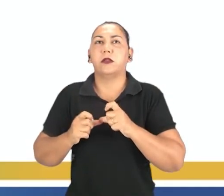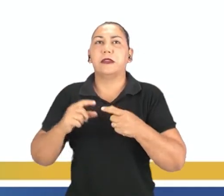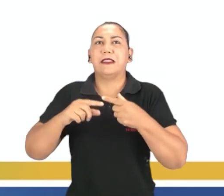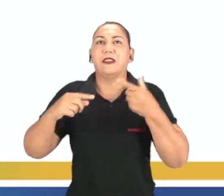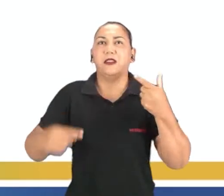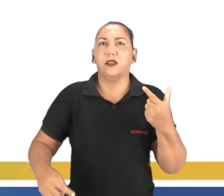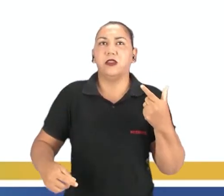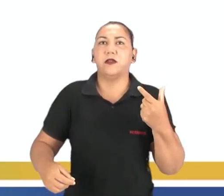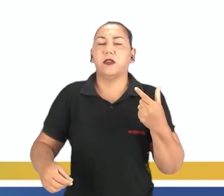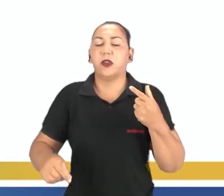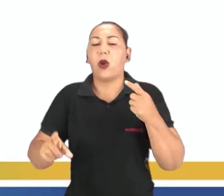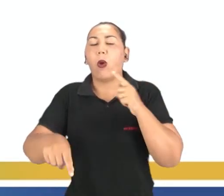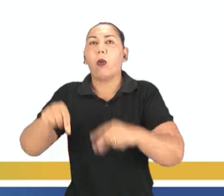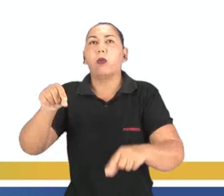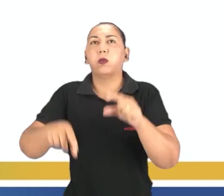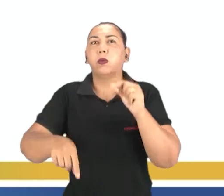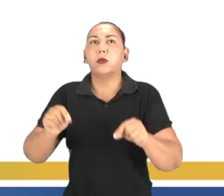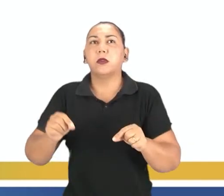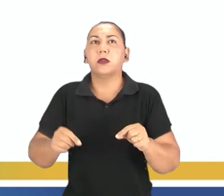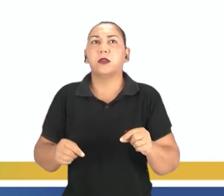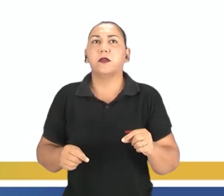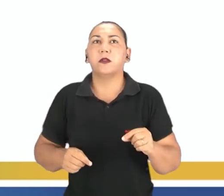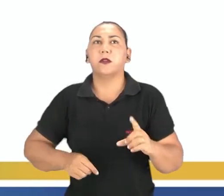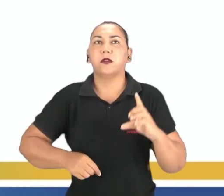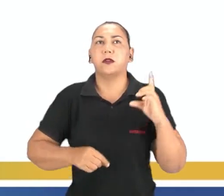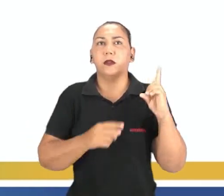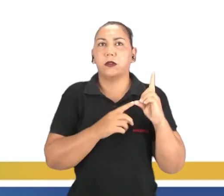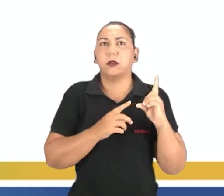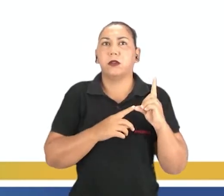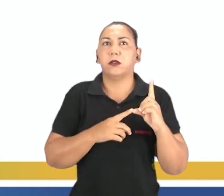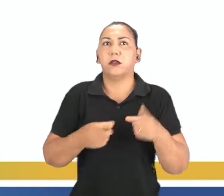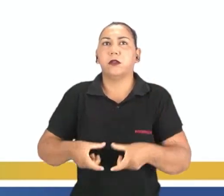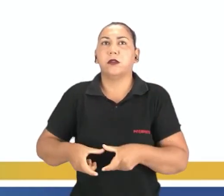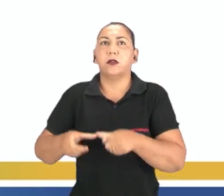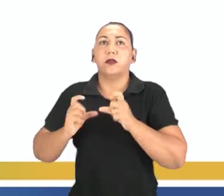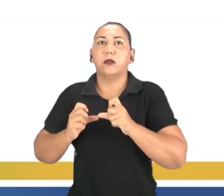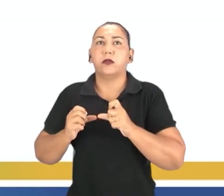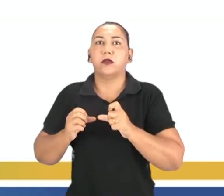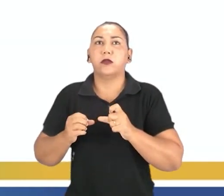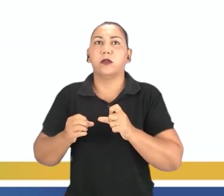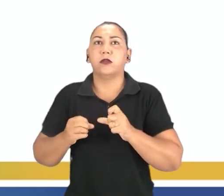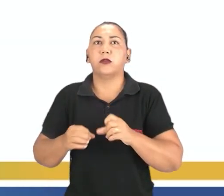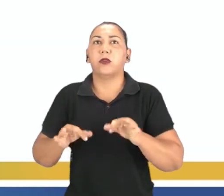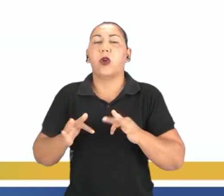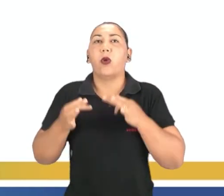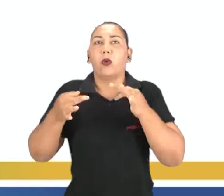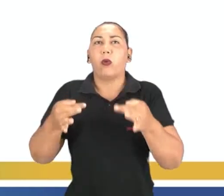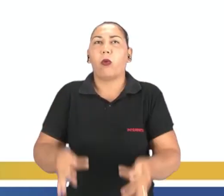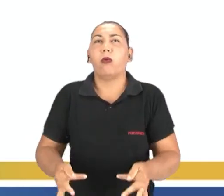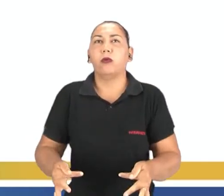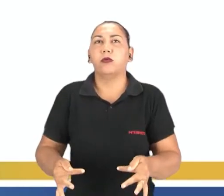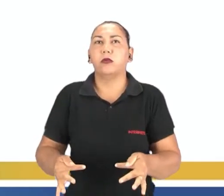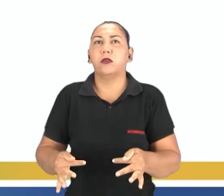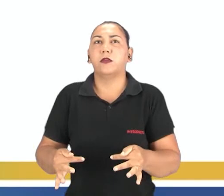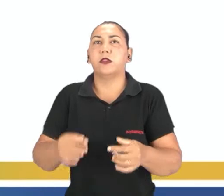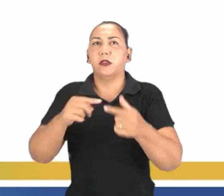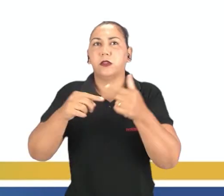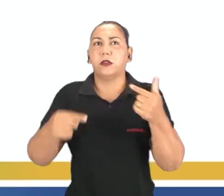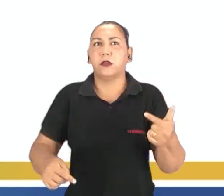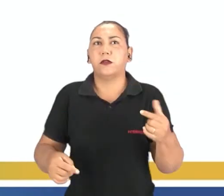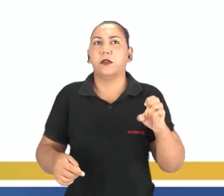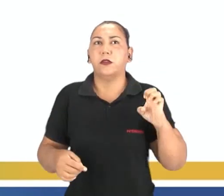e explicativas. E agora, pessoal, que tipo de conjunção é essa? But, or. Conseguiram